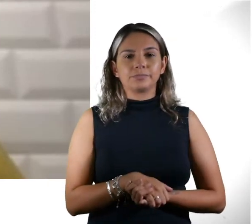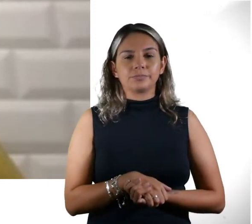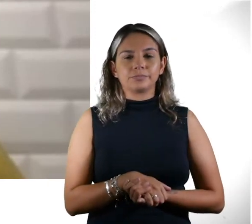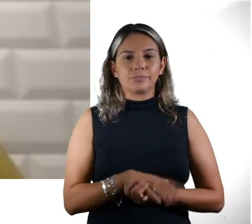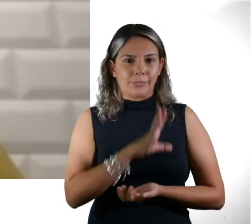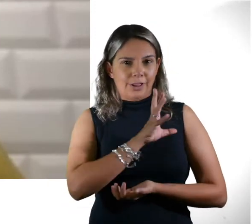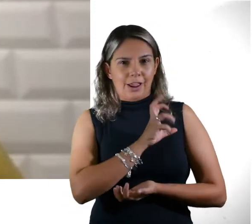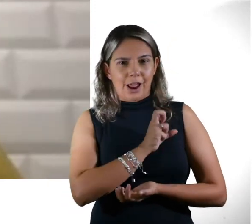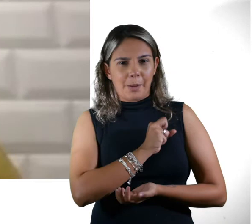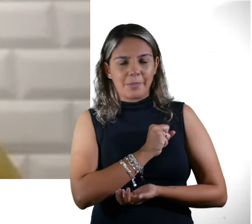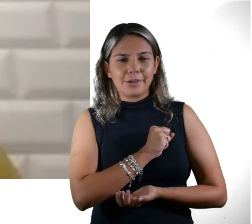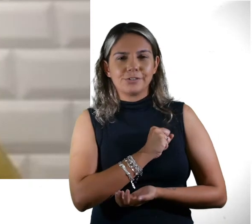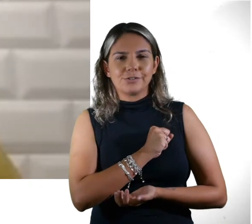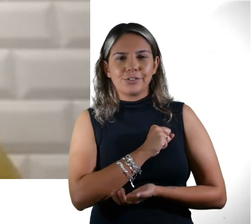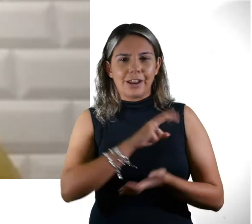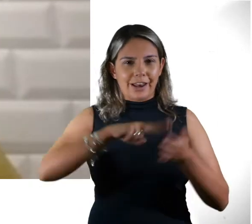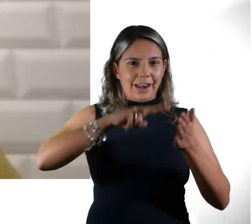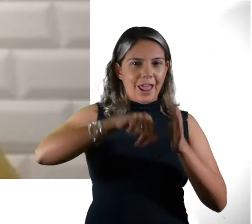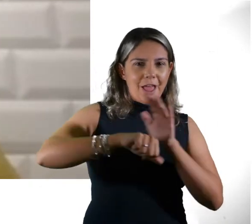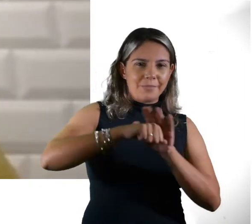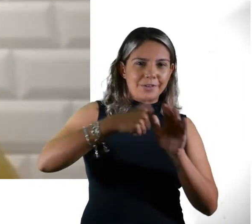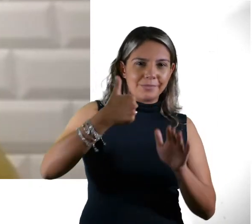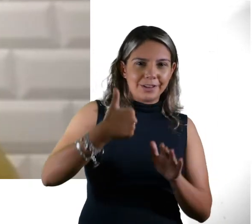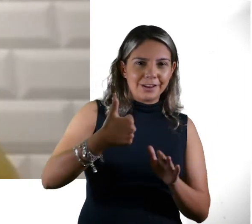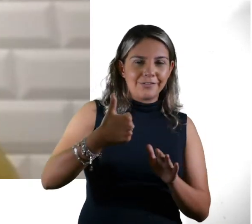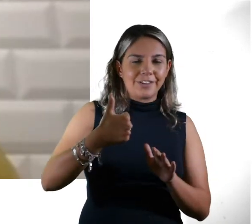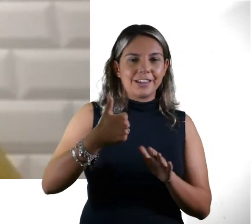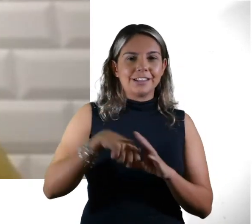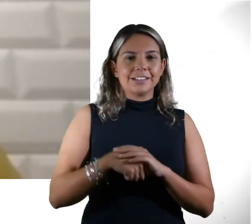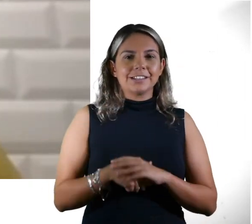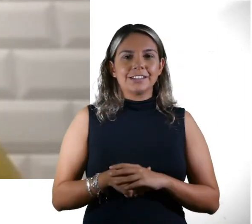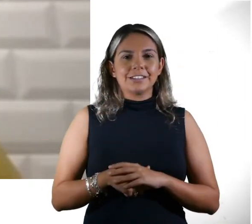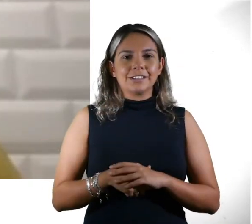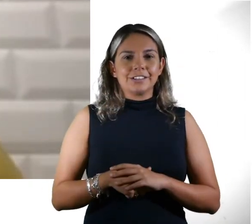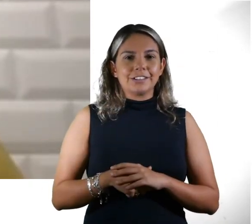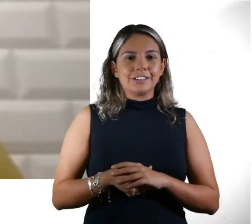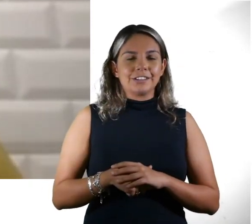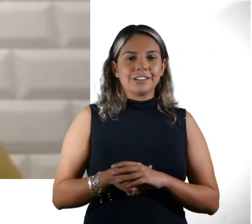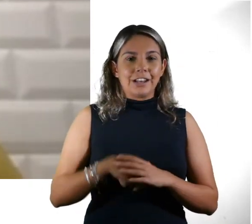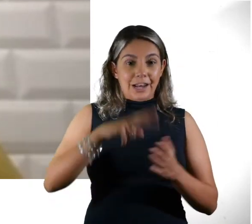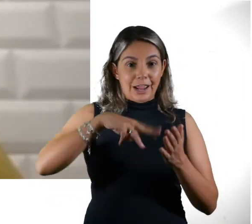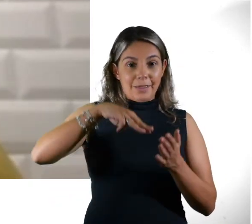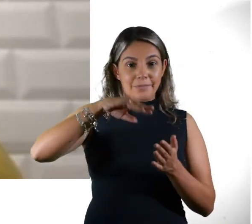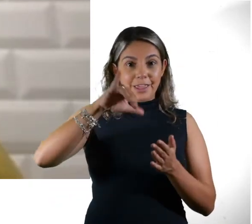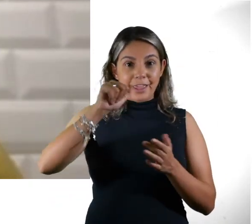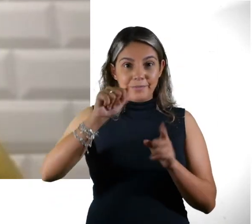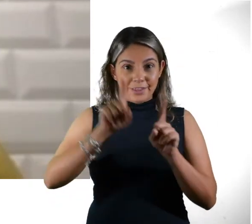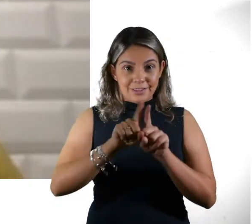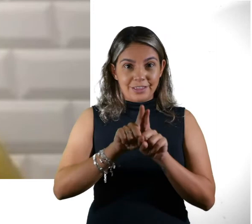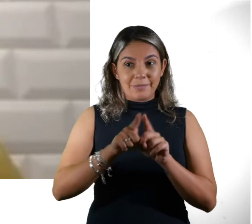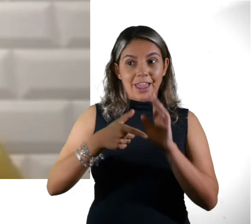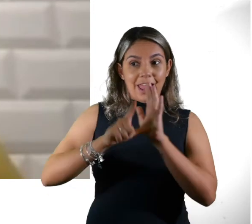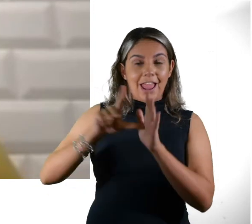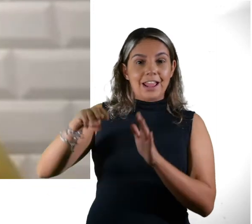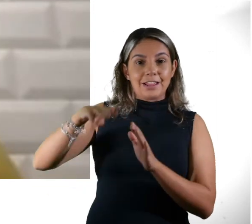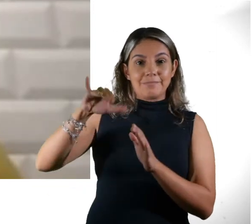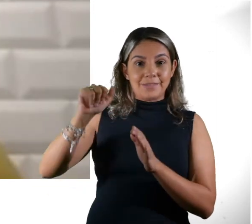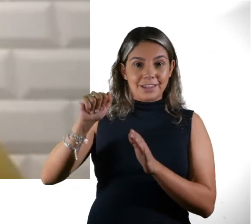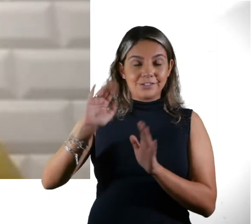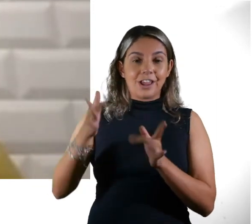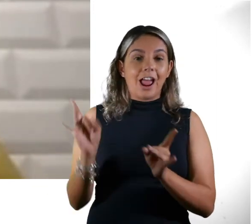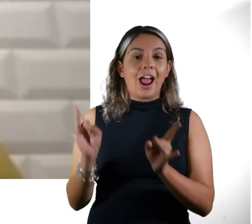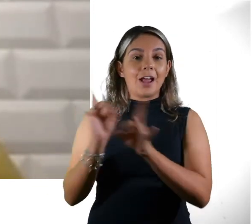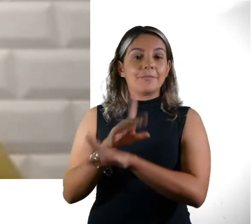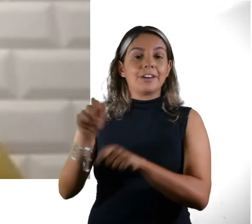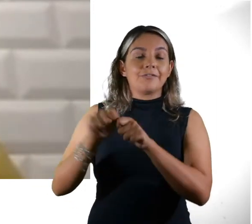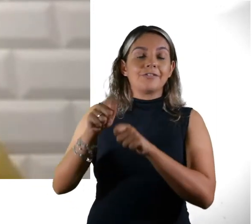imensa paixão quando li pela primeira vez e deslumbramento quando li o Mia, e também o Landino antes do Mia, só que eles acabaram